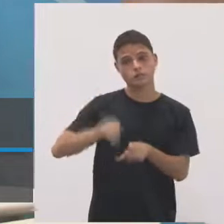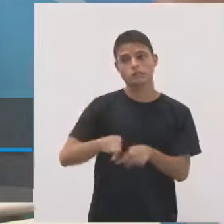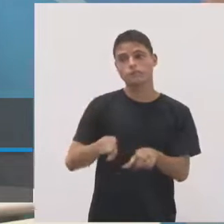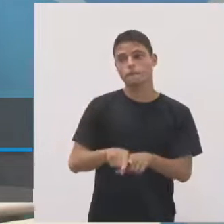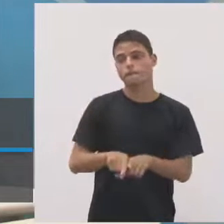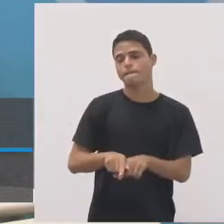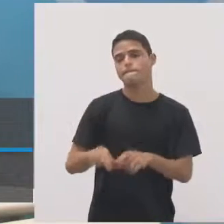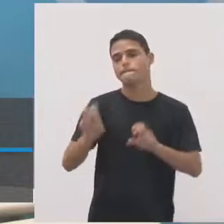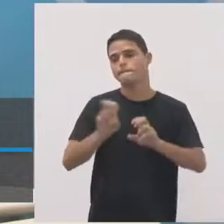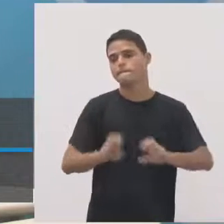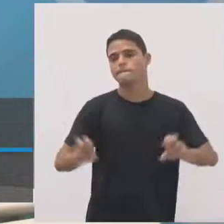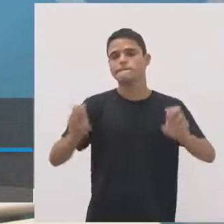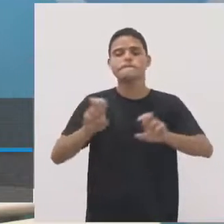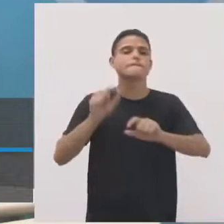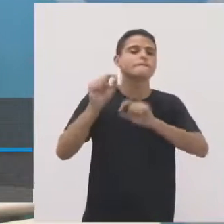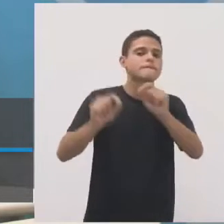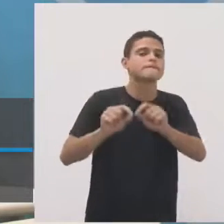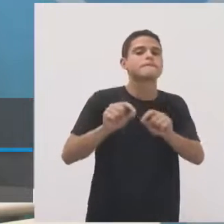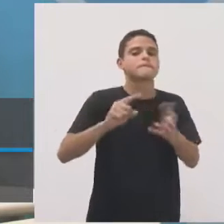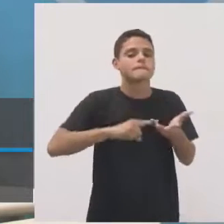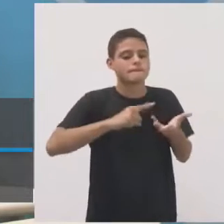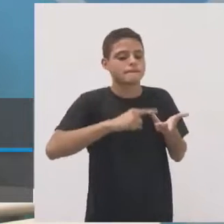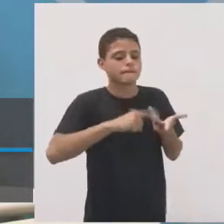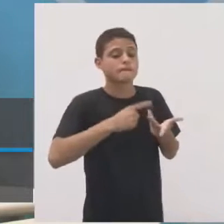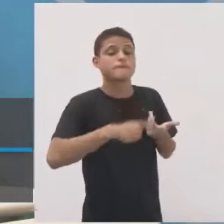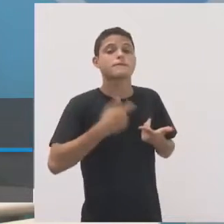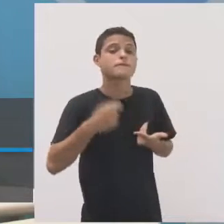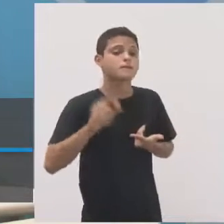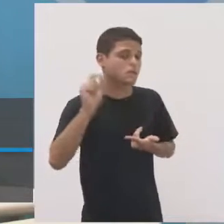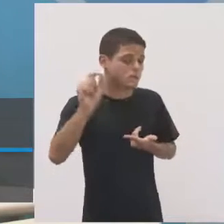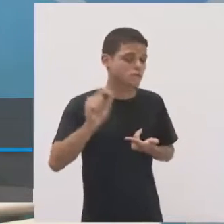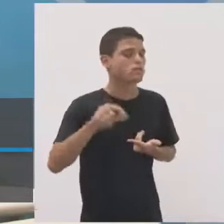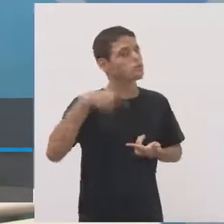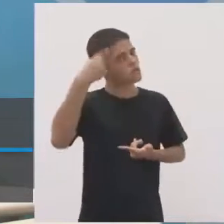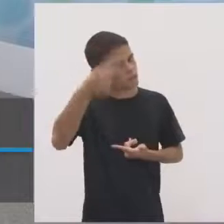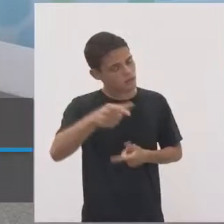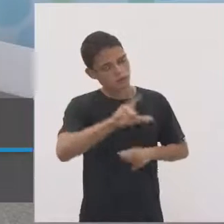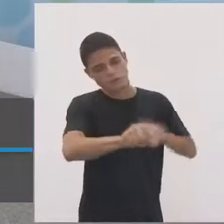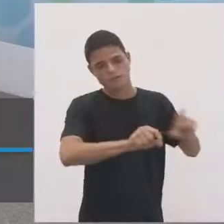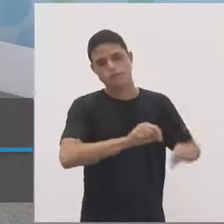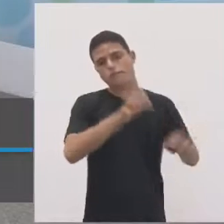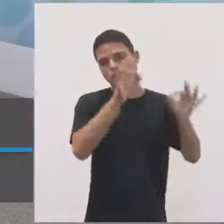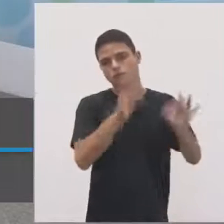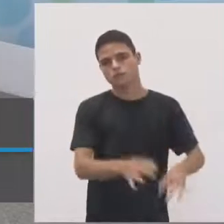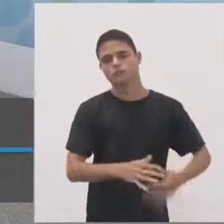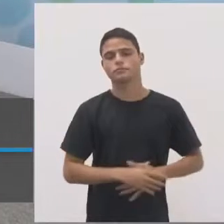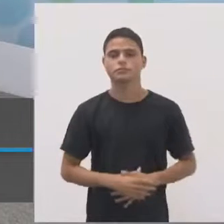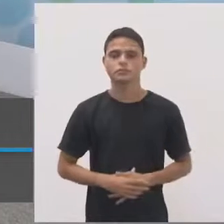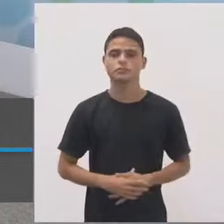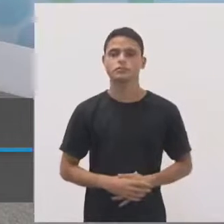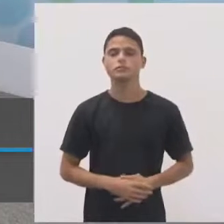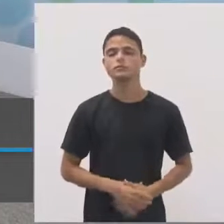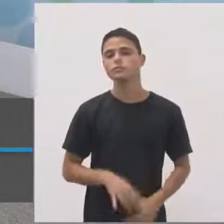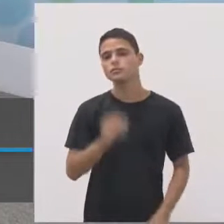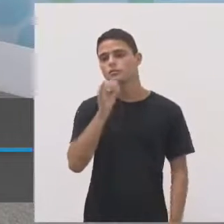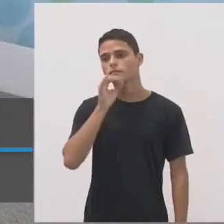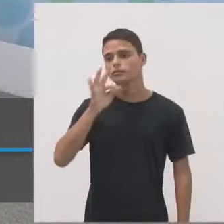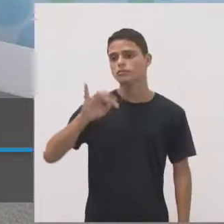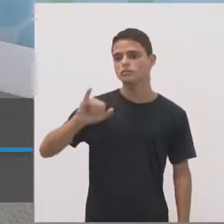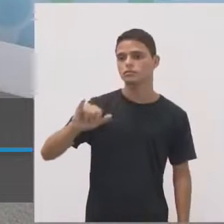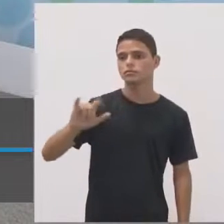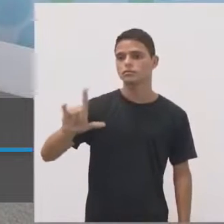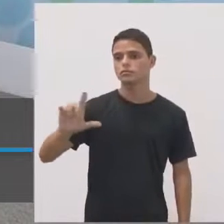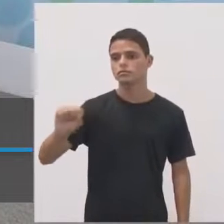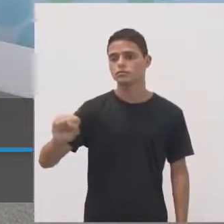saber o que você precisa ou não para escolher, né? Sim, exatamente. O Teams, por exemplo, que é uma ferramenta que